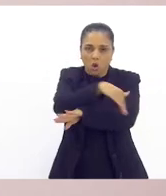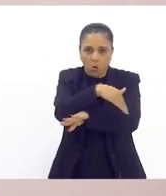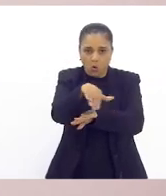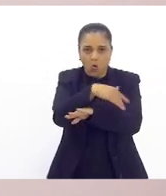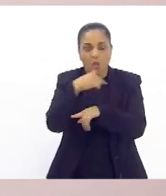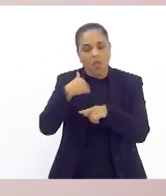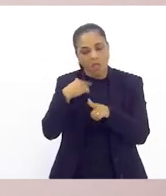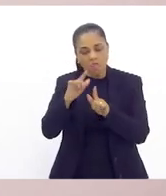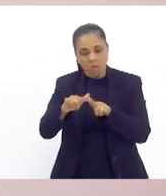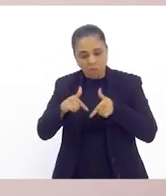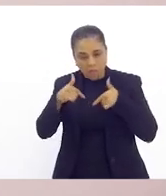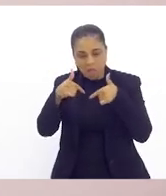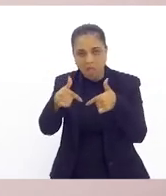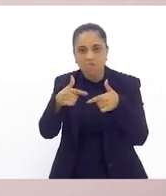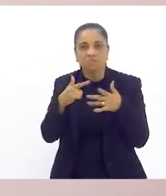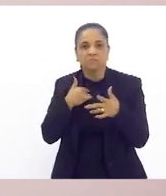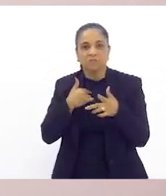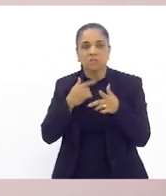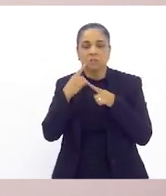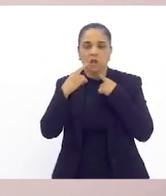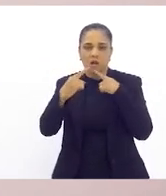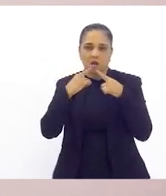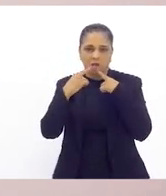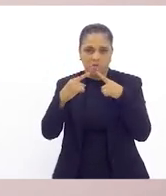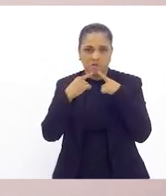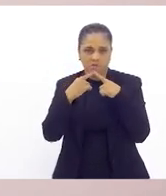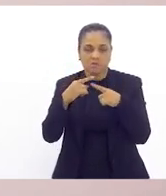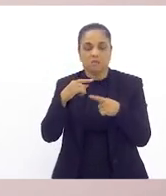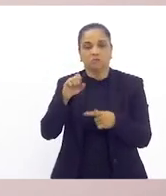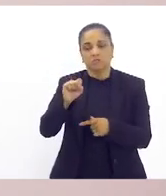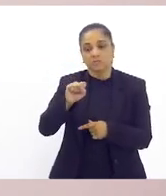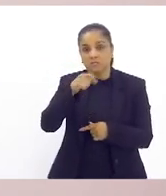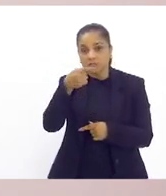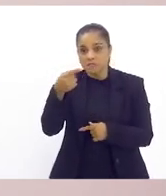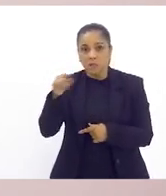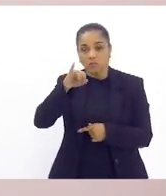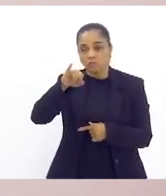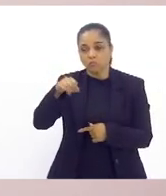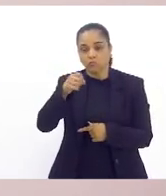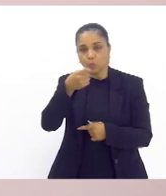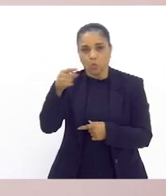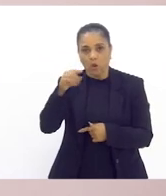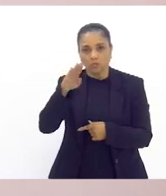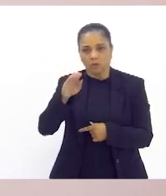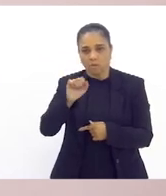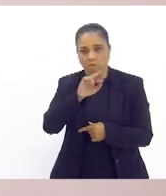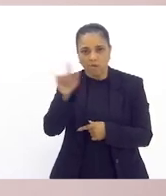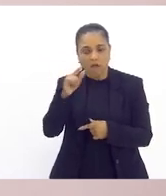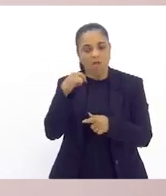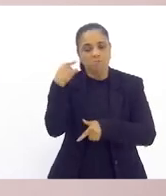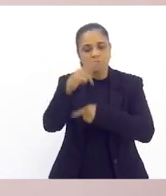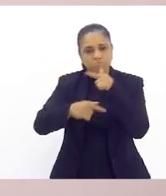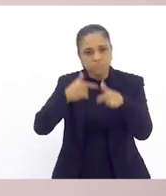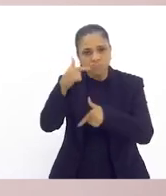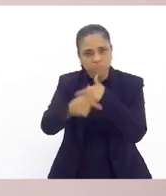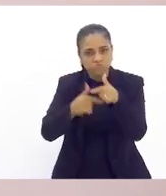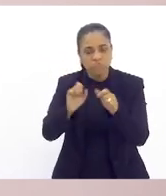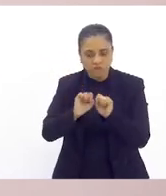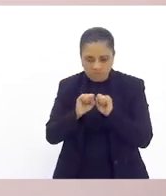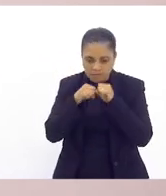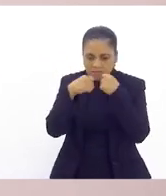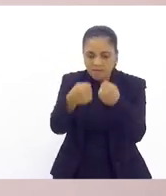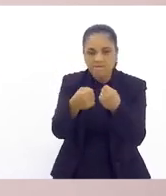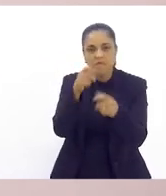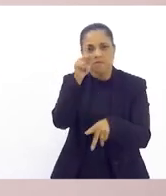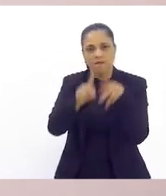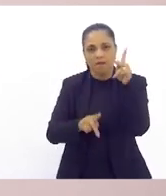de São João da Barra seu vizinho lá você conhece bem para que a gente busque e defenda a nossa população